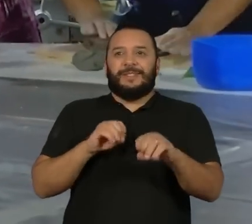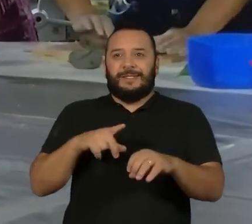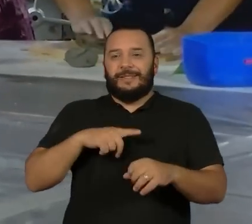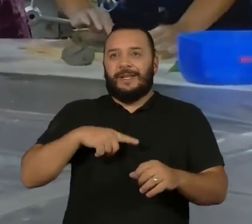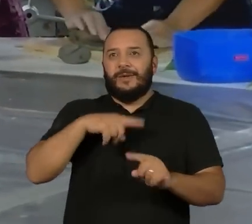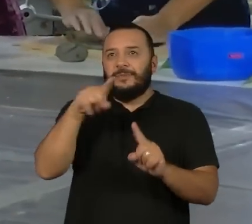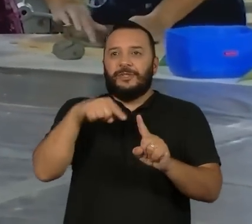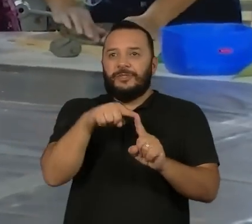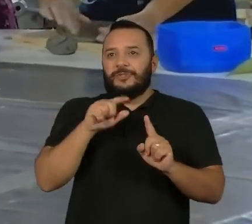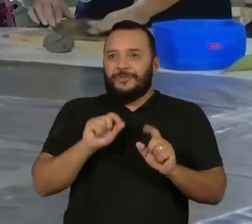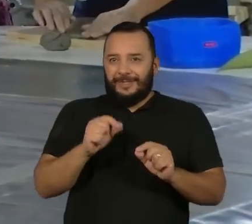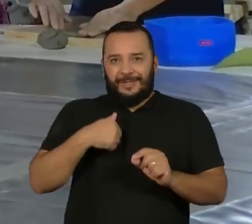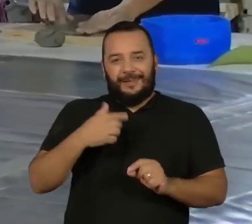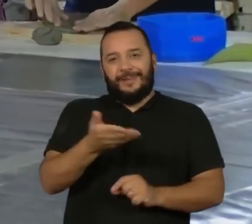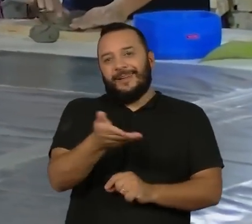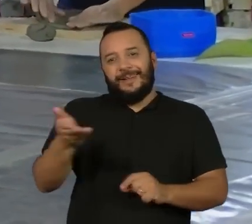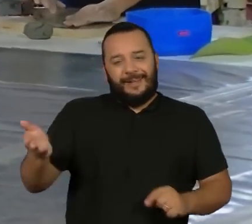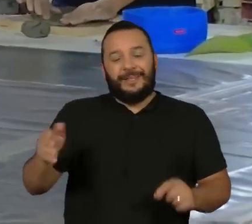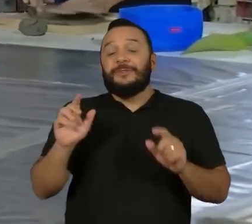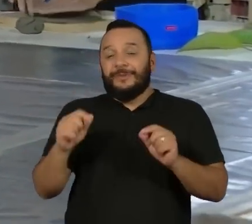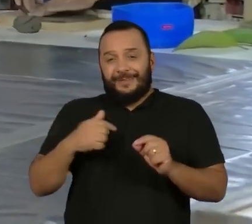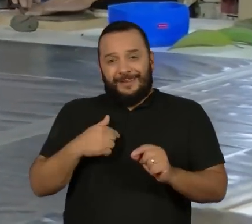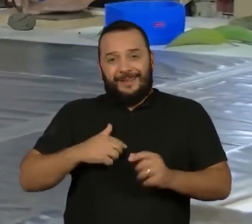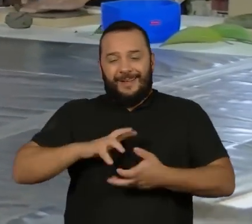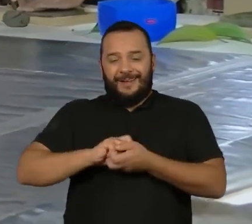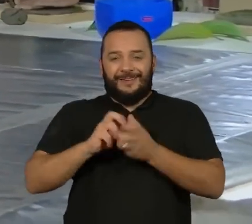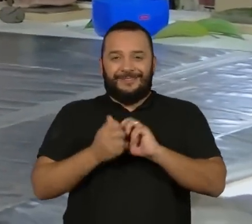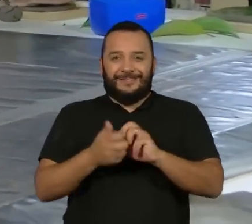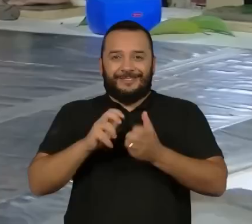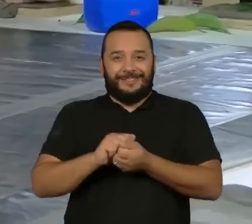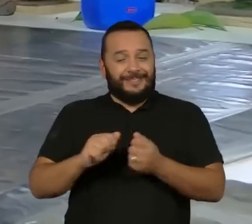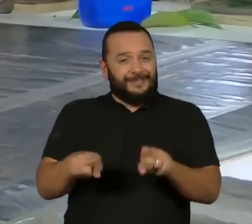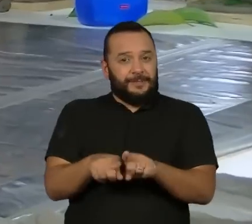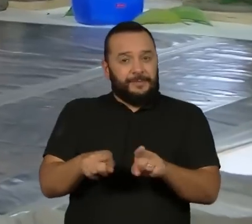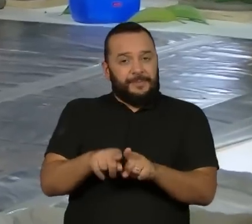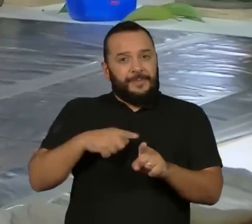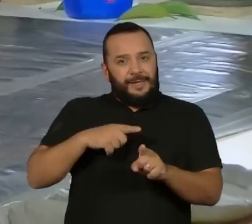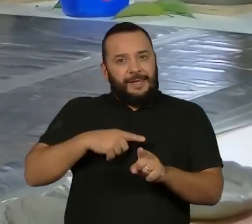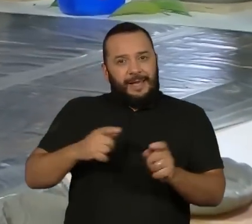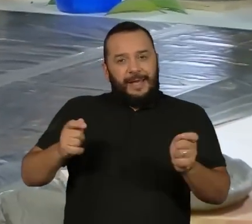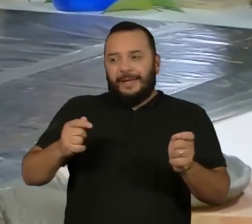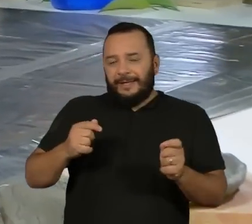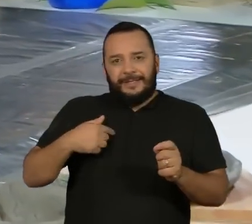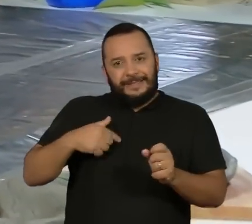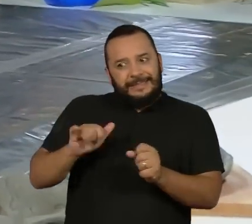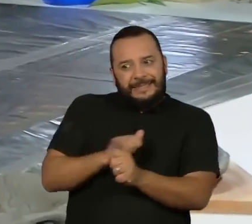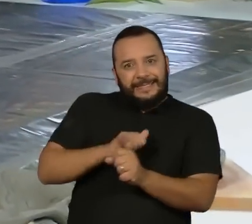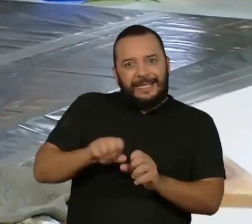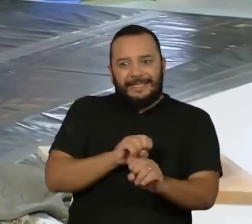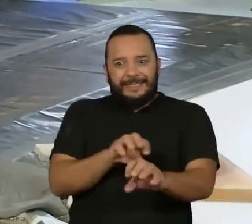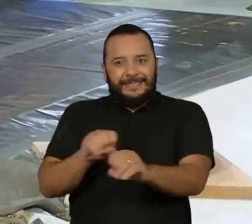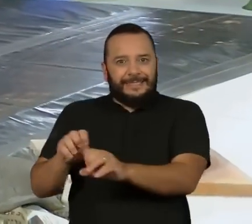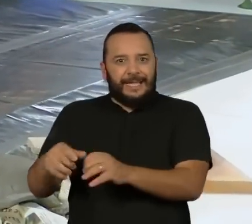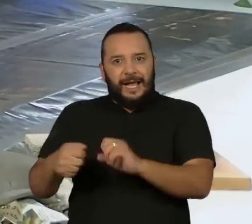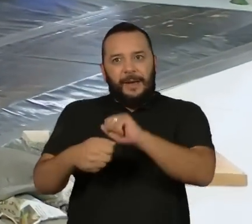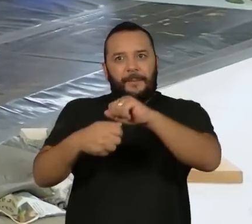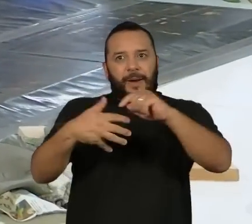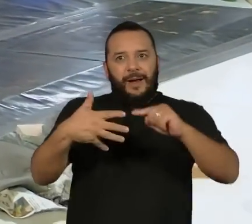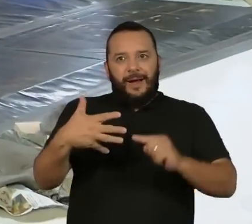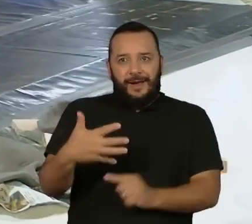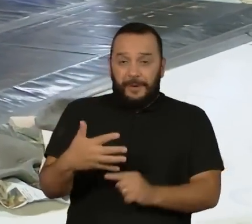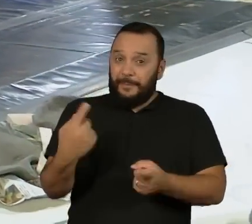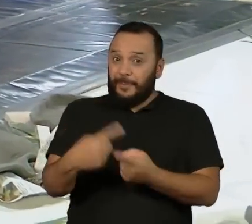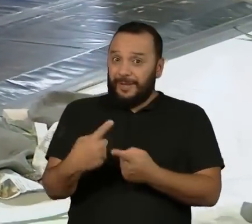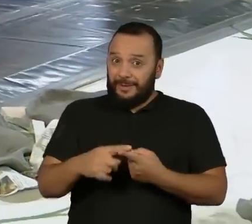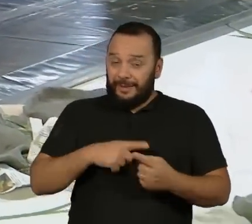de aproximar eles da argila e também ampliar as possibilidades de repertório a partir do material que chega no kit pedagógico